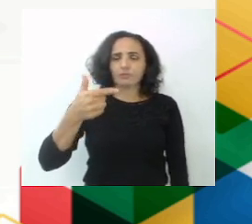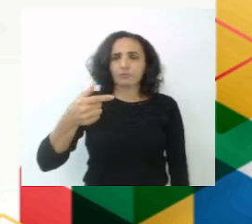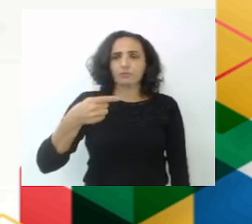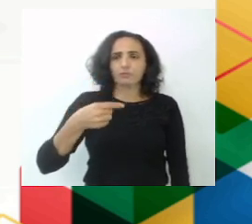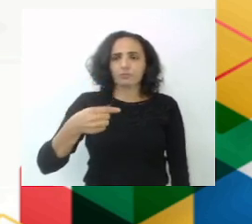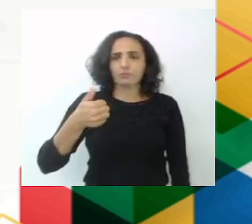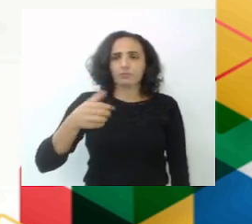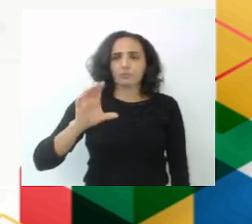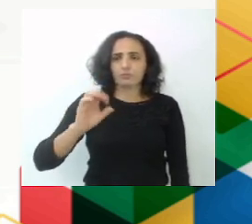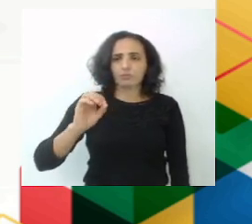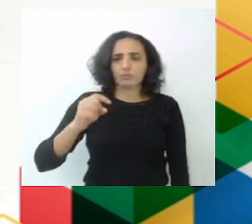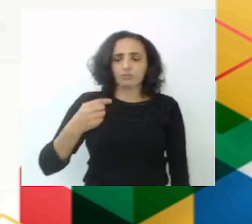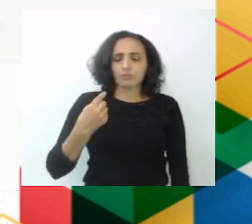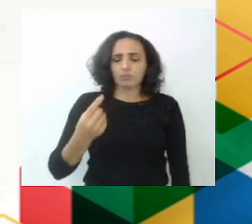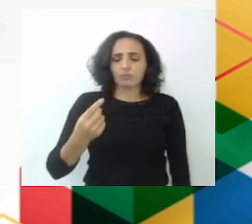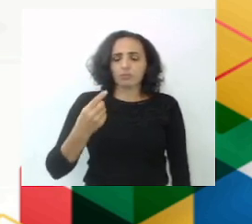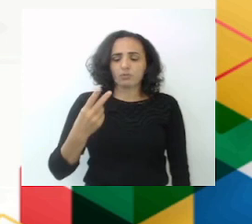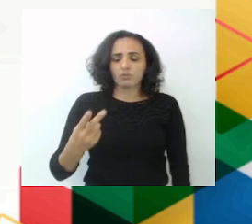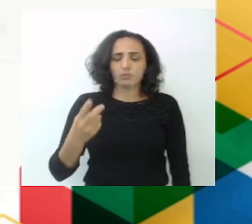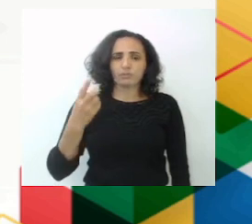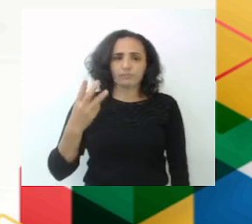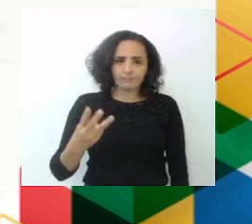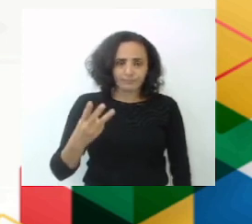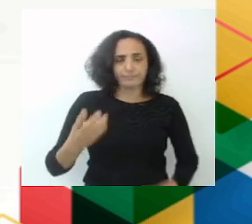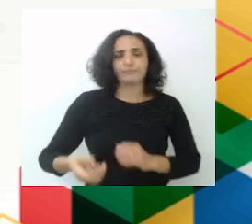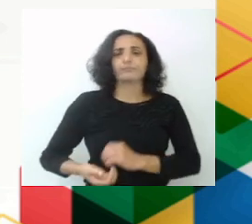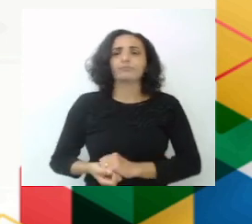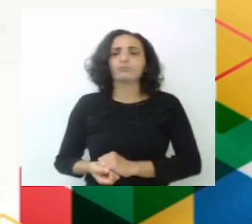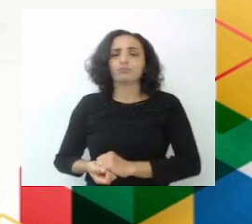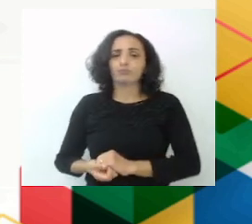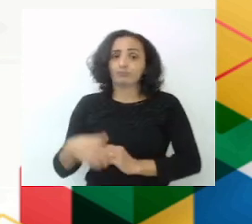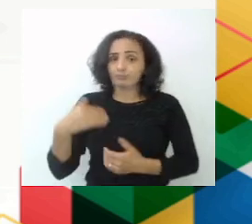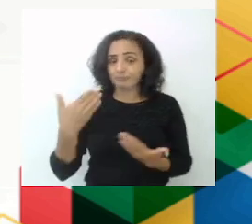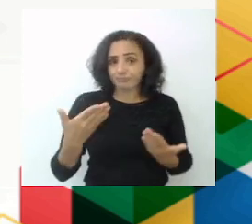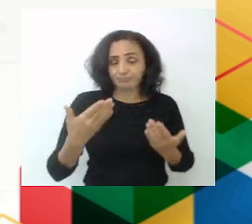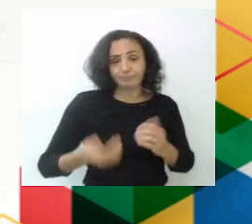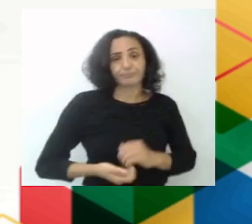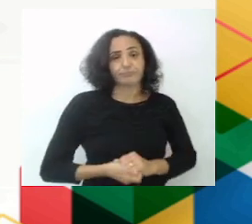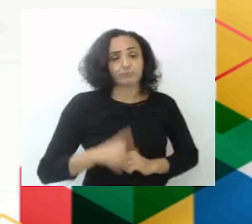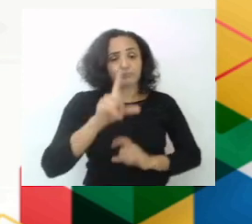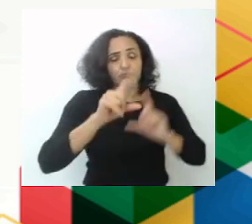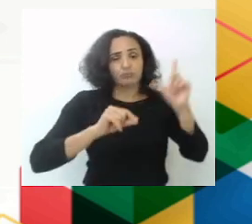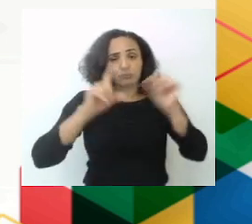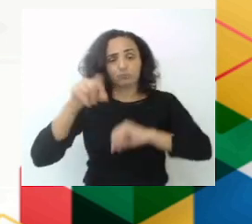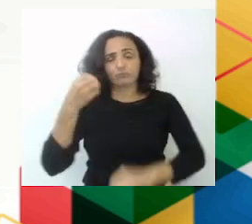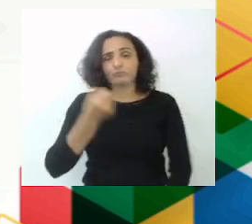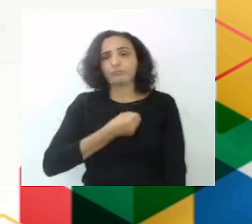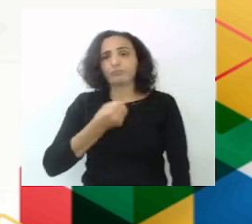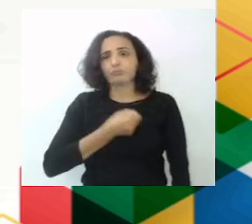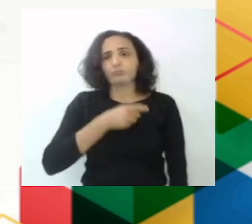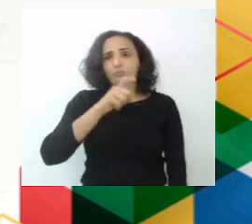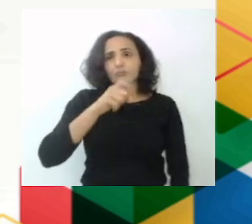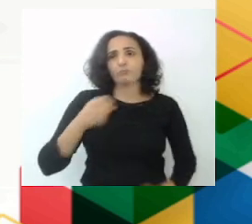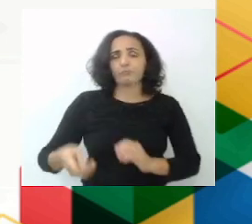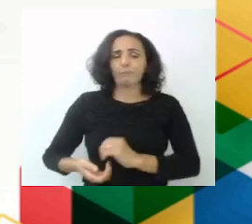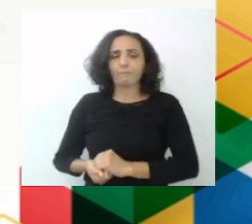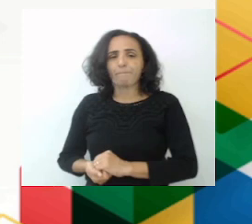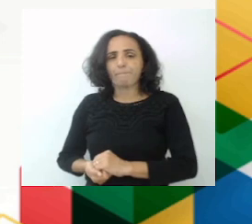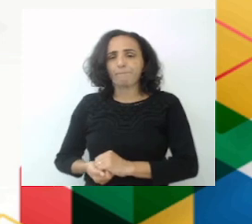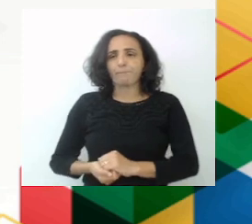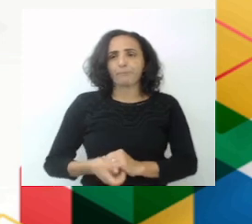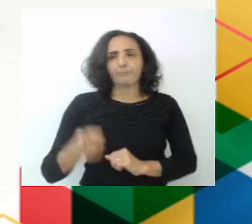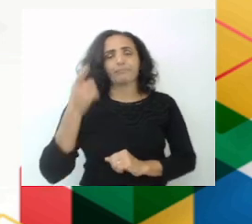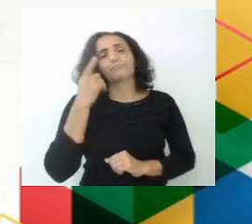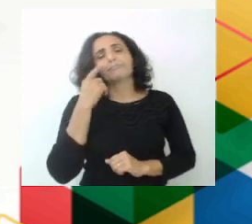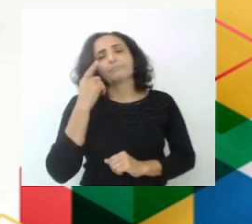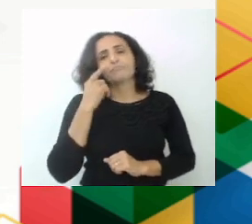0. E eu vou escolher o simétrico desses outros valores. 1, 2 e 3. Escolhi os valores de x. Depois eu vou fazer o quê? Está vendo a